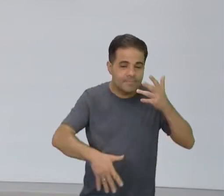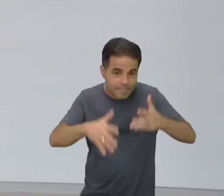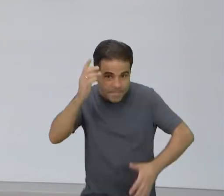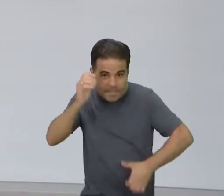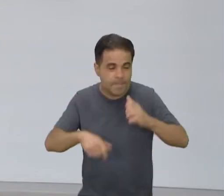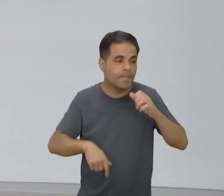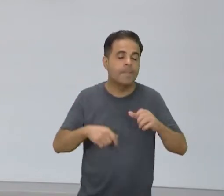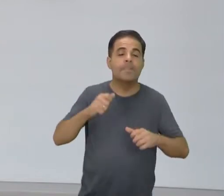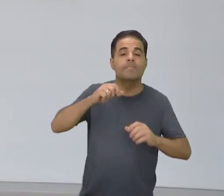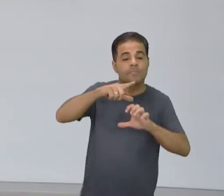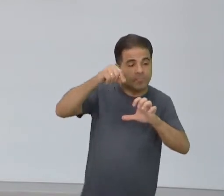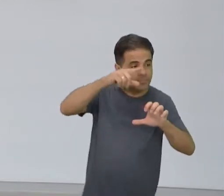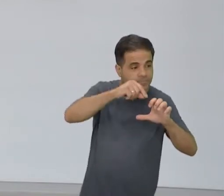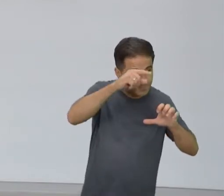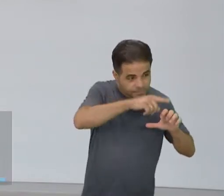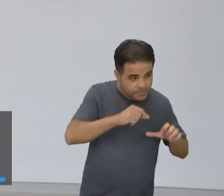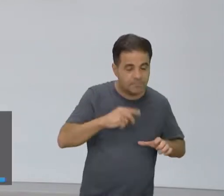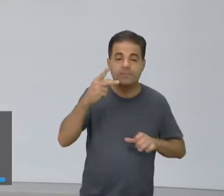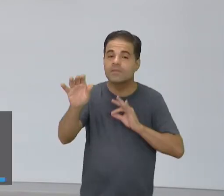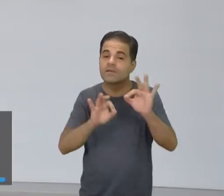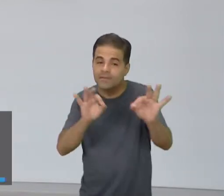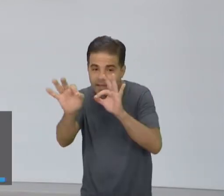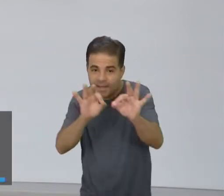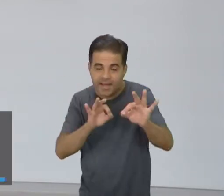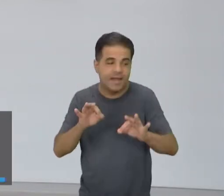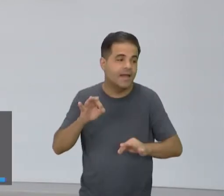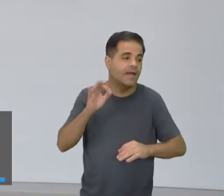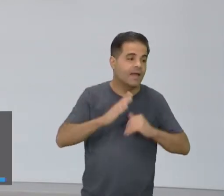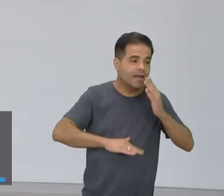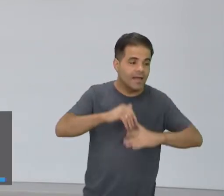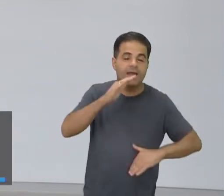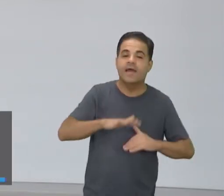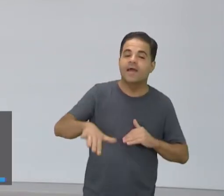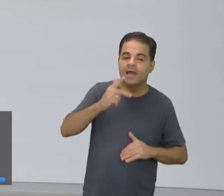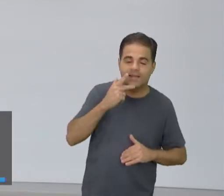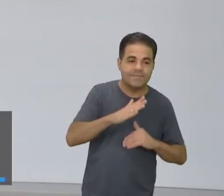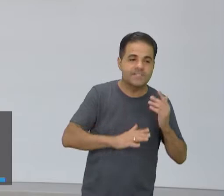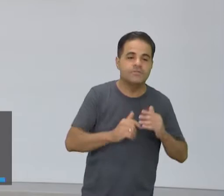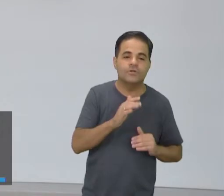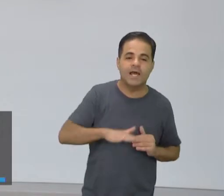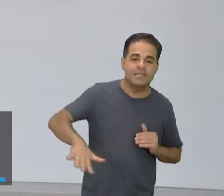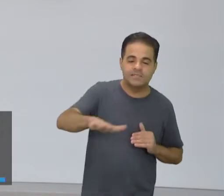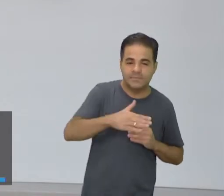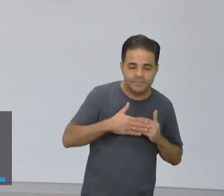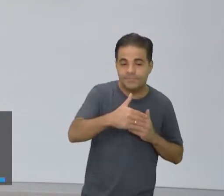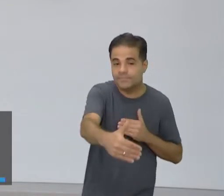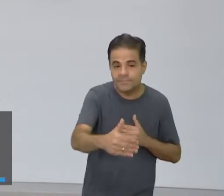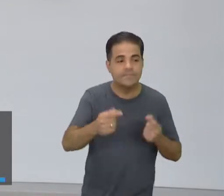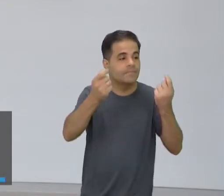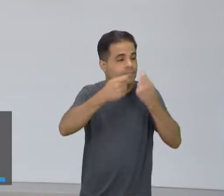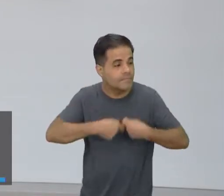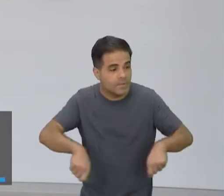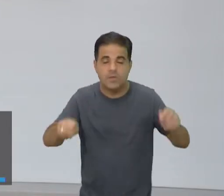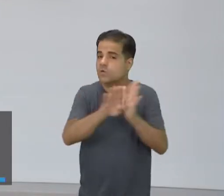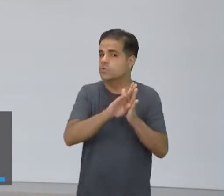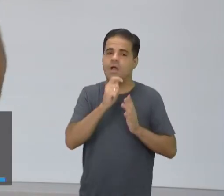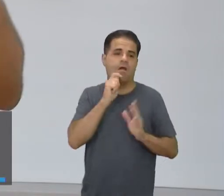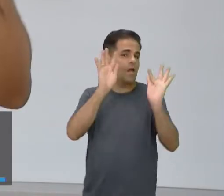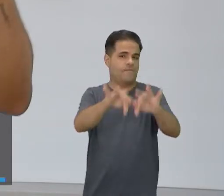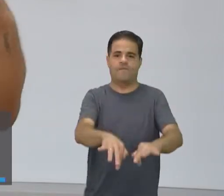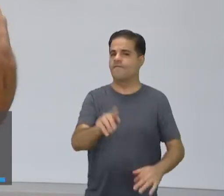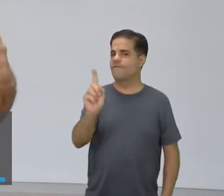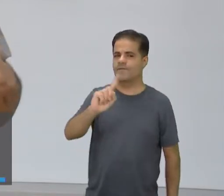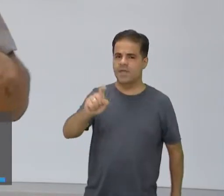de empreendimento e o seu projeto de vida é um empreendimento. E não necessariamente ele chega num fim, né?